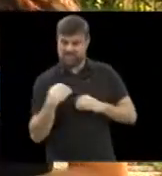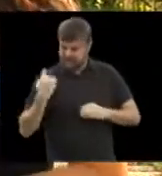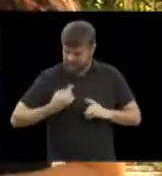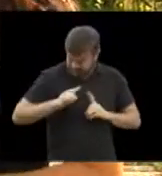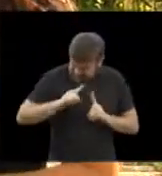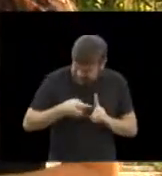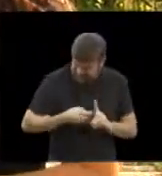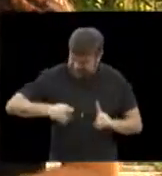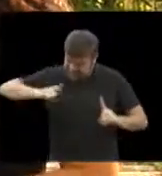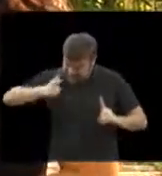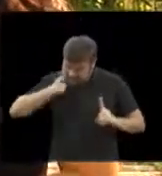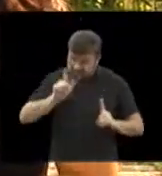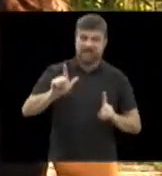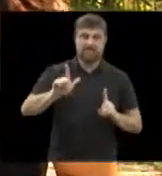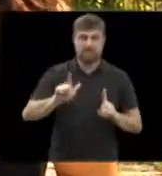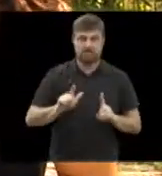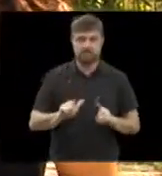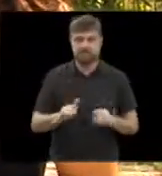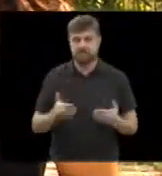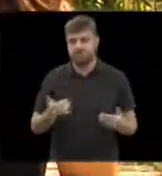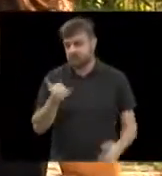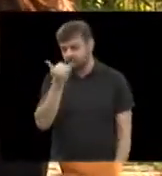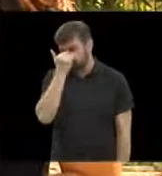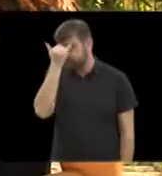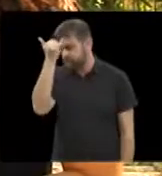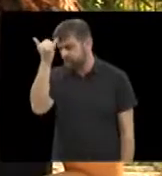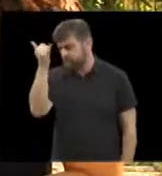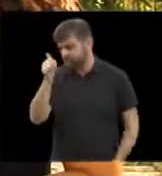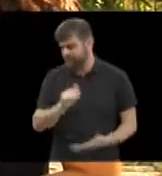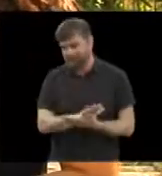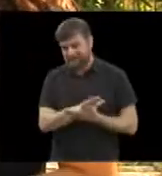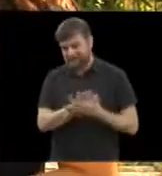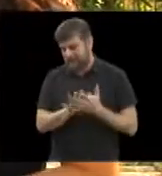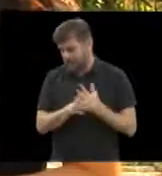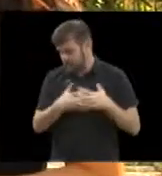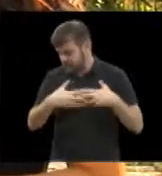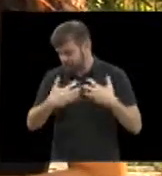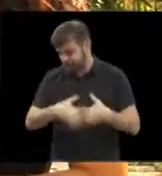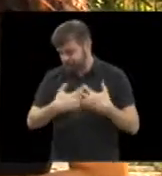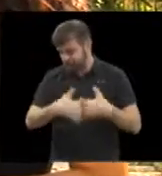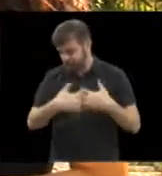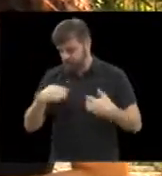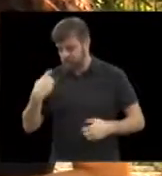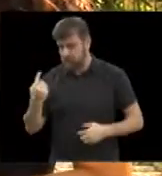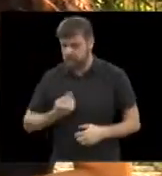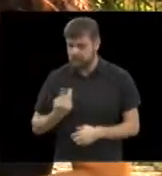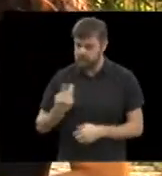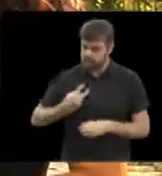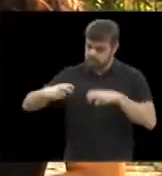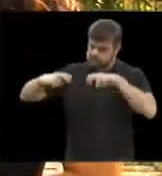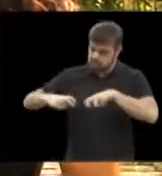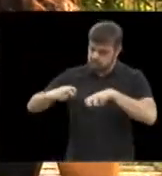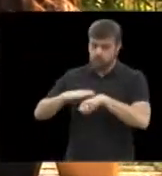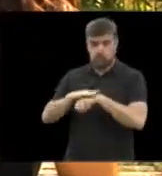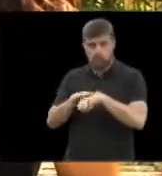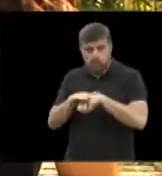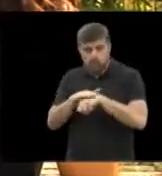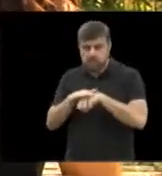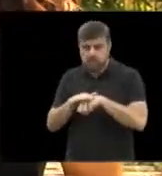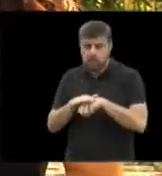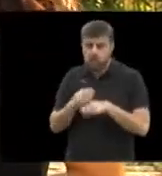teria como dar errado. E não funcionou o primeiro processo. Aí a gente parou e fez uma análise em